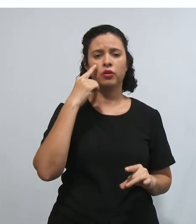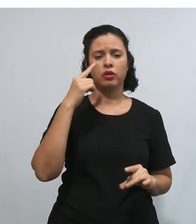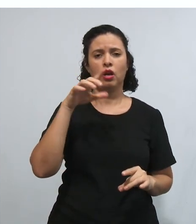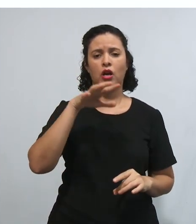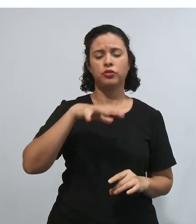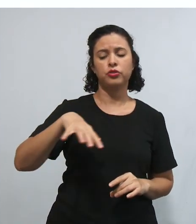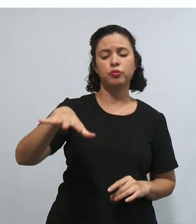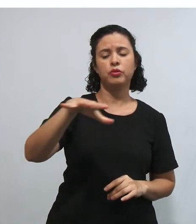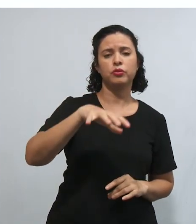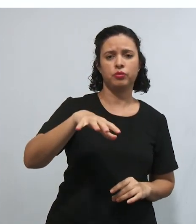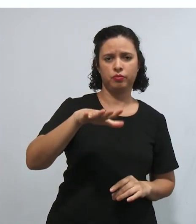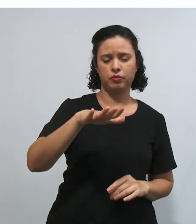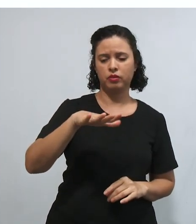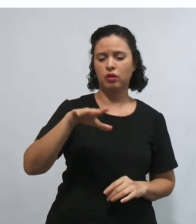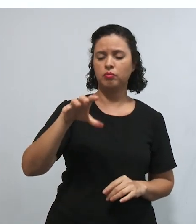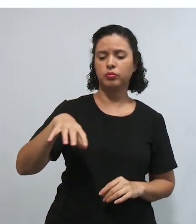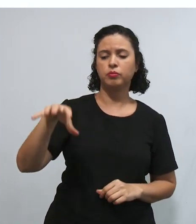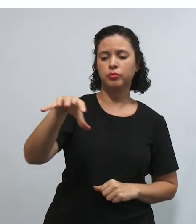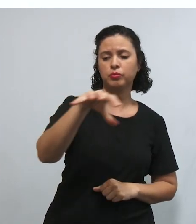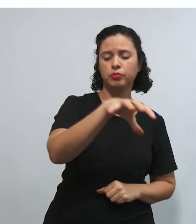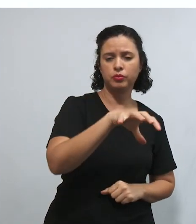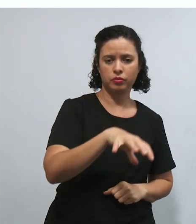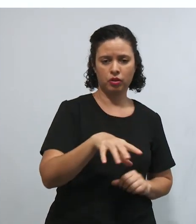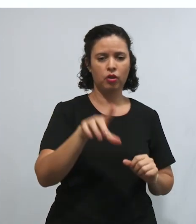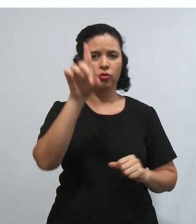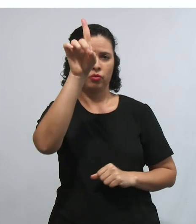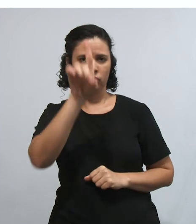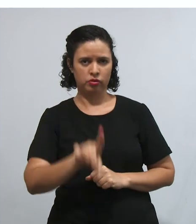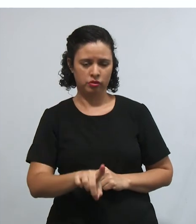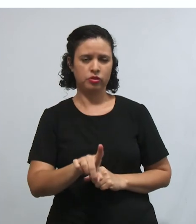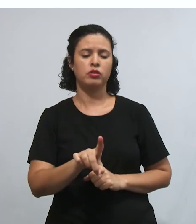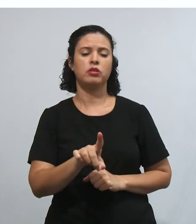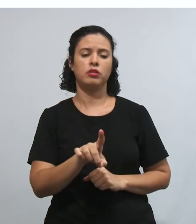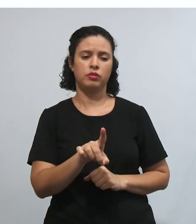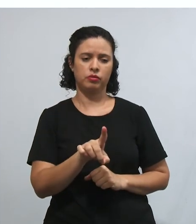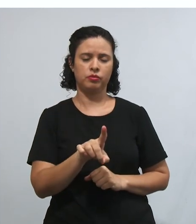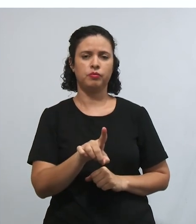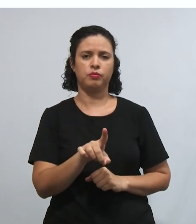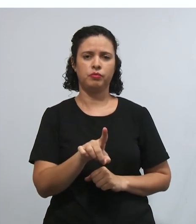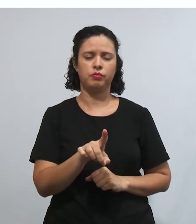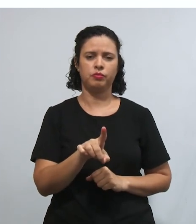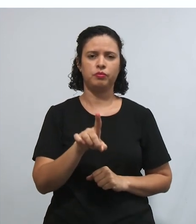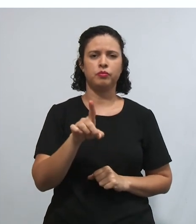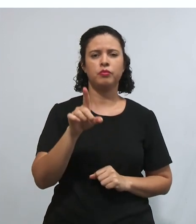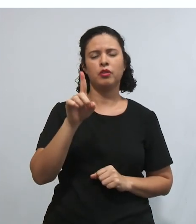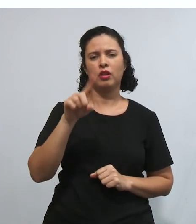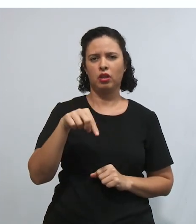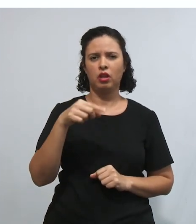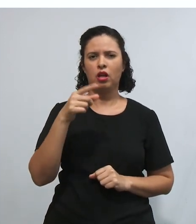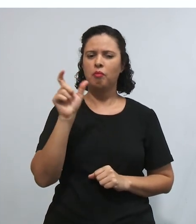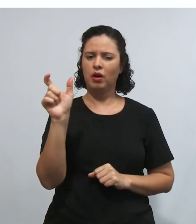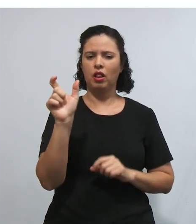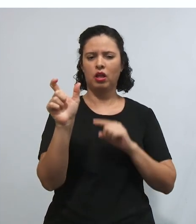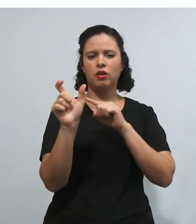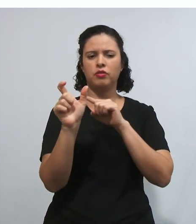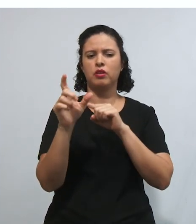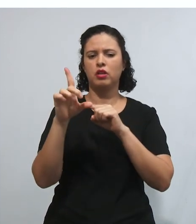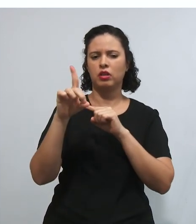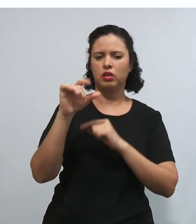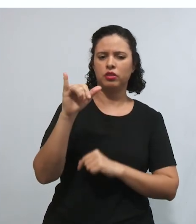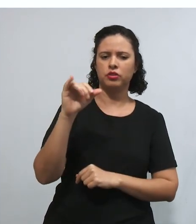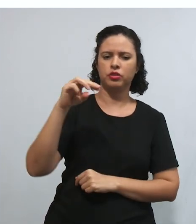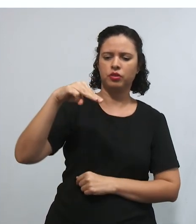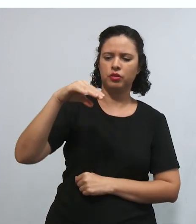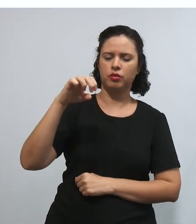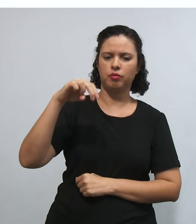fundamentais, tá? O que são essas dimensões? Pessoal, eu prefiro utilizar dimensões, tá? Porque a